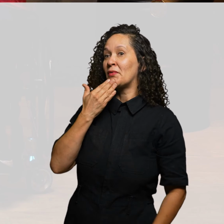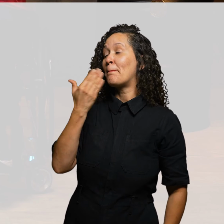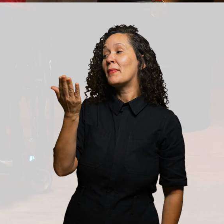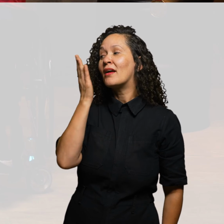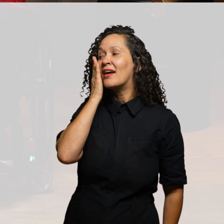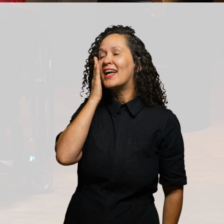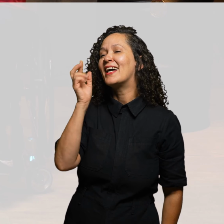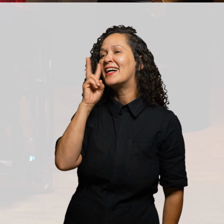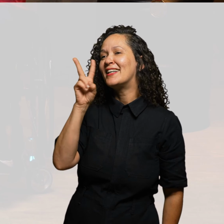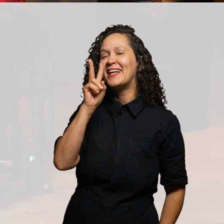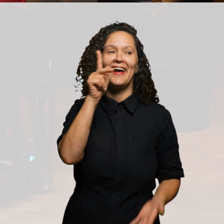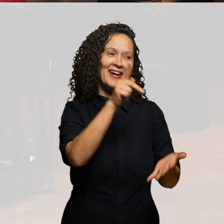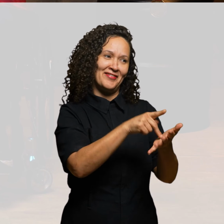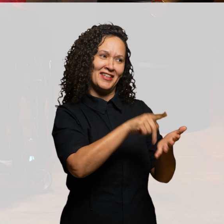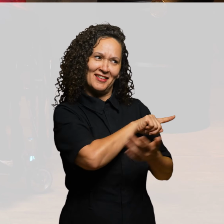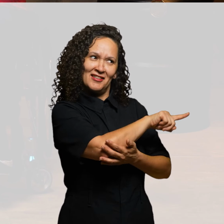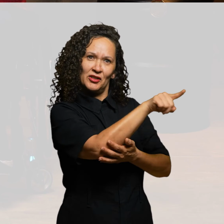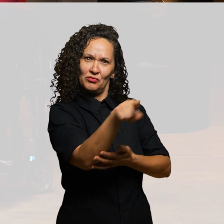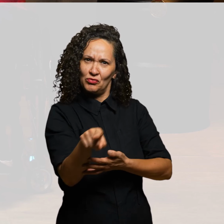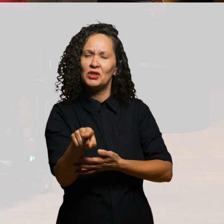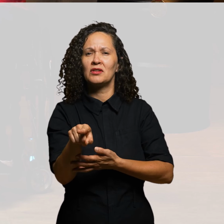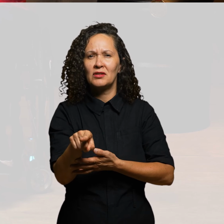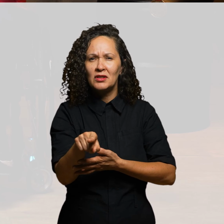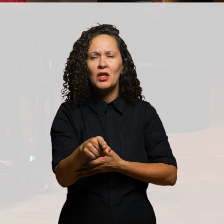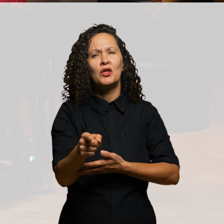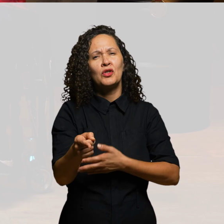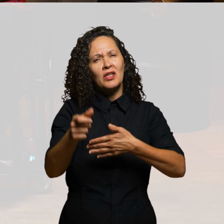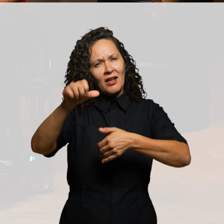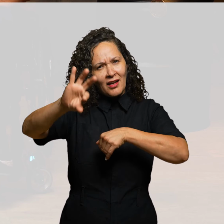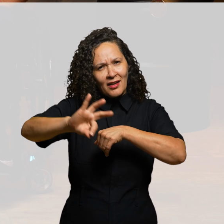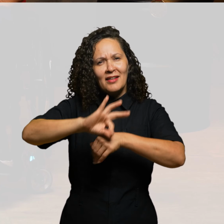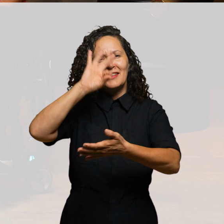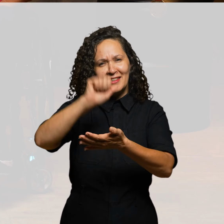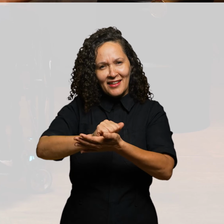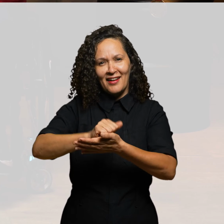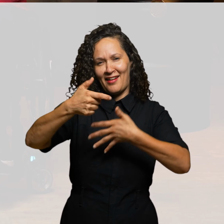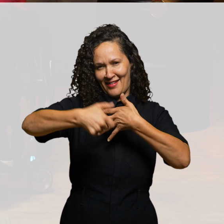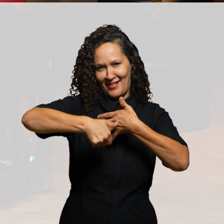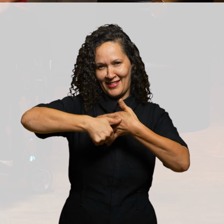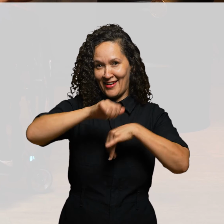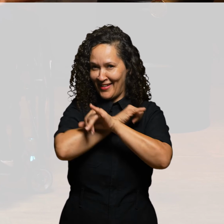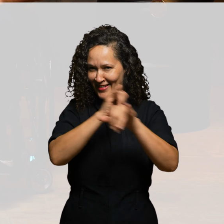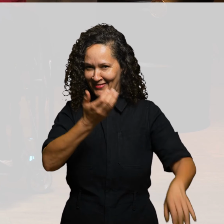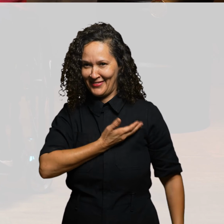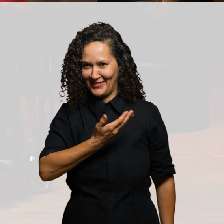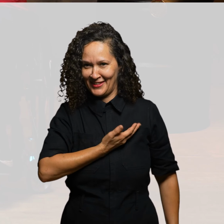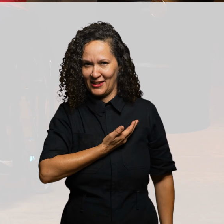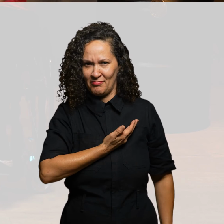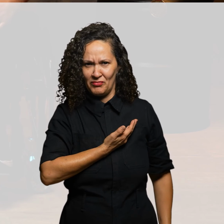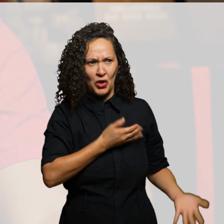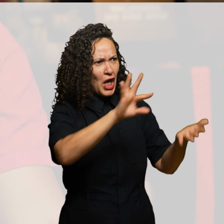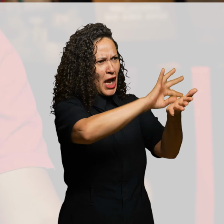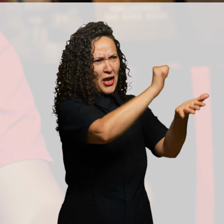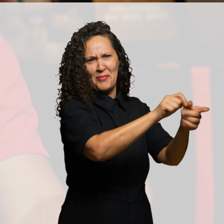aquele negocinho aqui dentro. É verdade, galera, curta, compartilhe, se inscreve aí no canal. No canto inferior esquerdo, os endereços das mídias